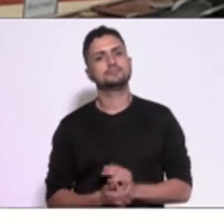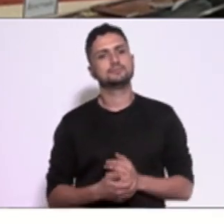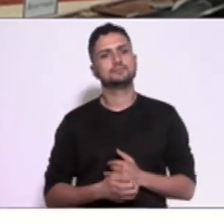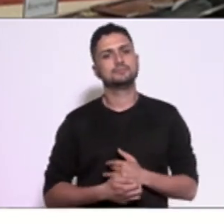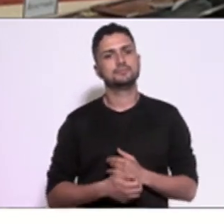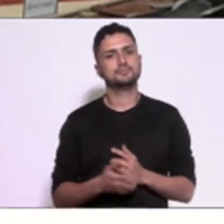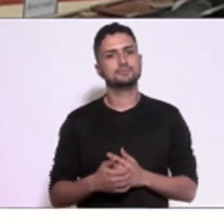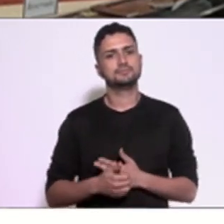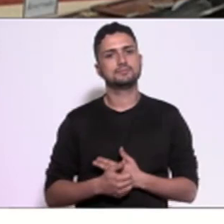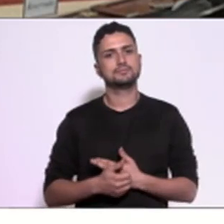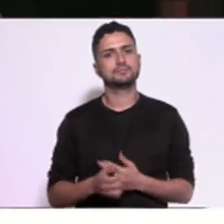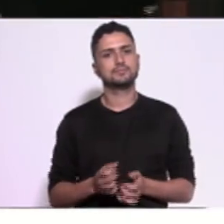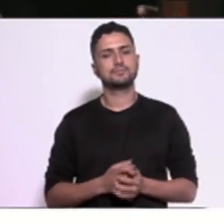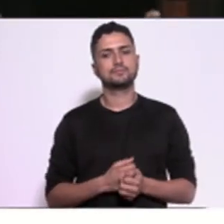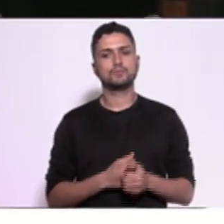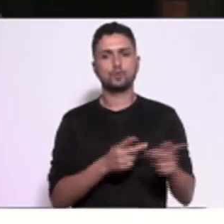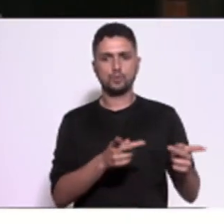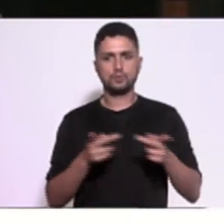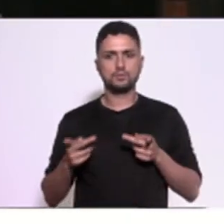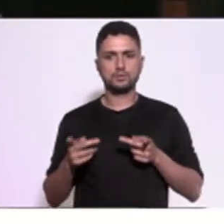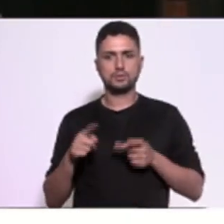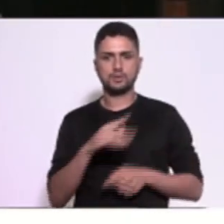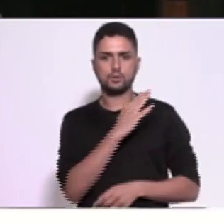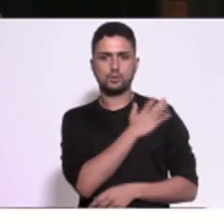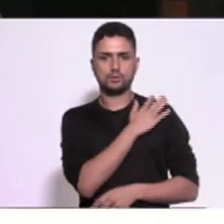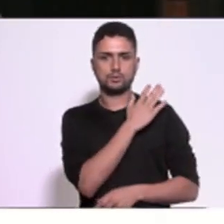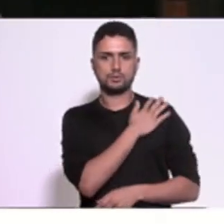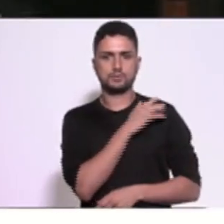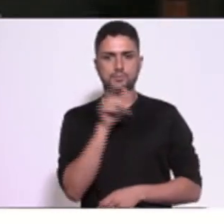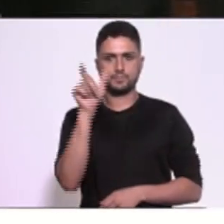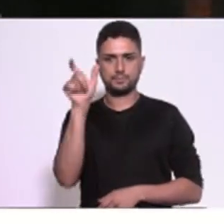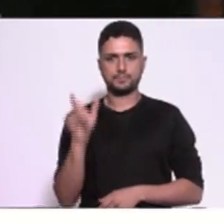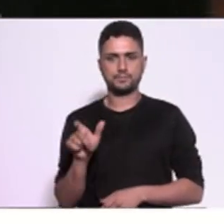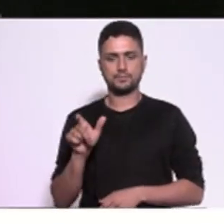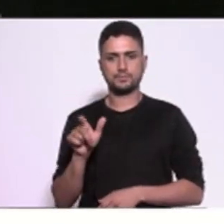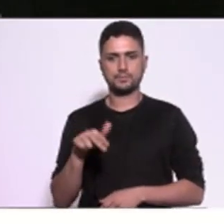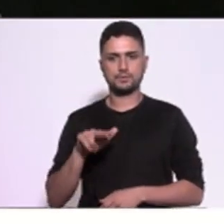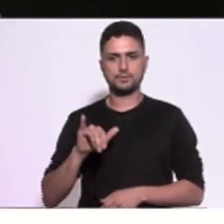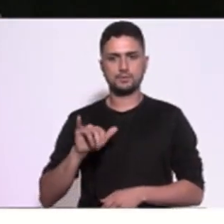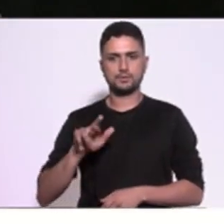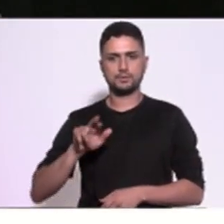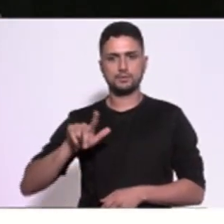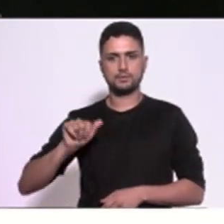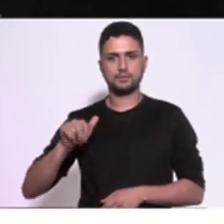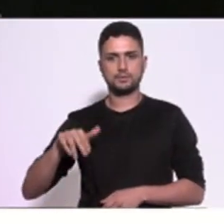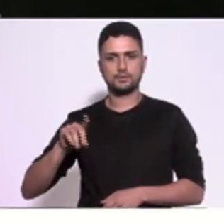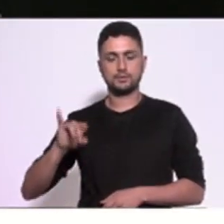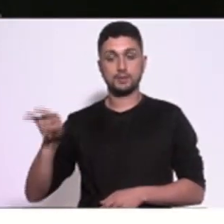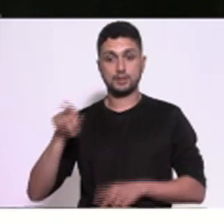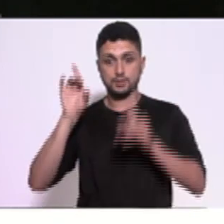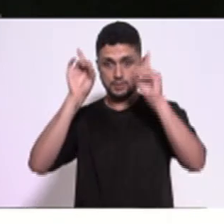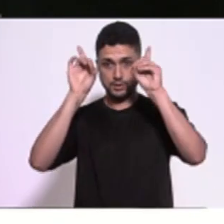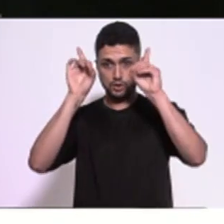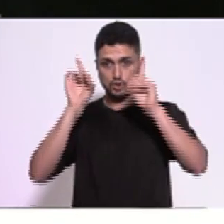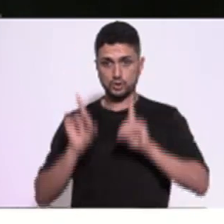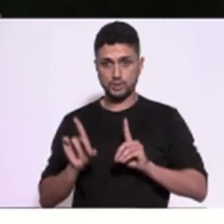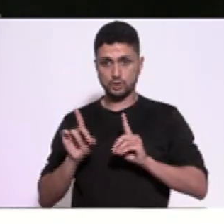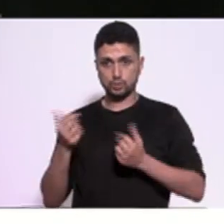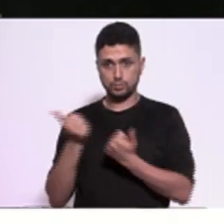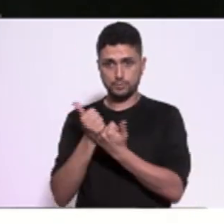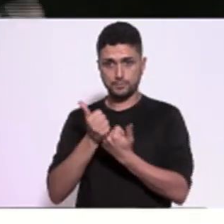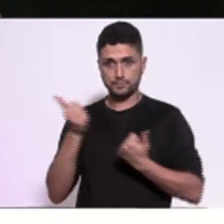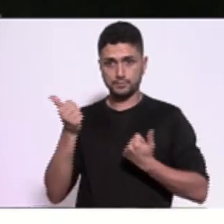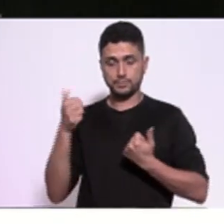Convido o coronel Nirlande Malveira, subdiretor do Patrimônio